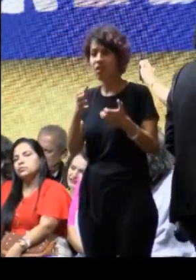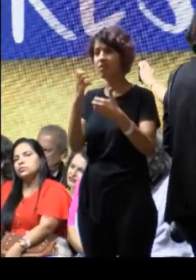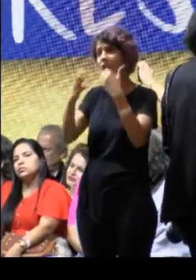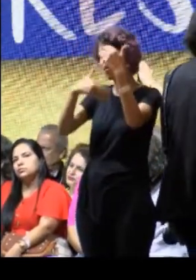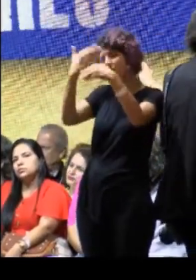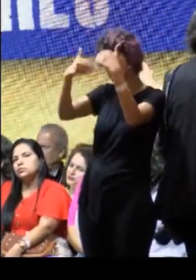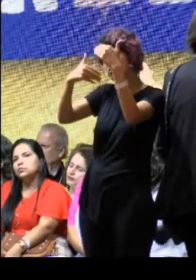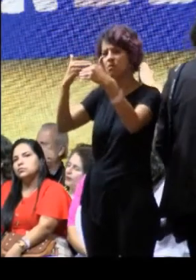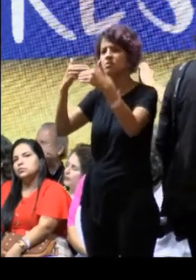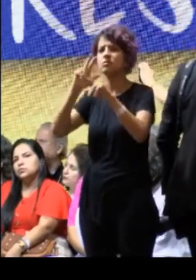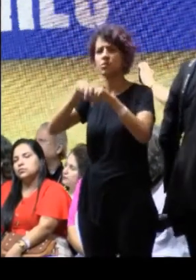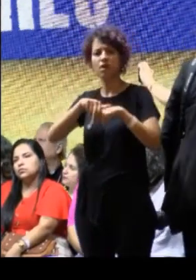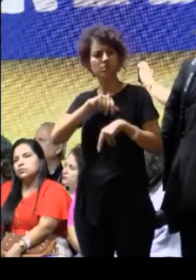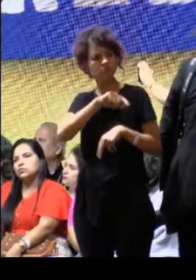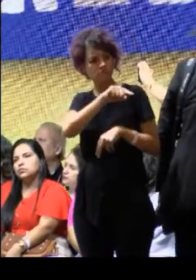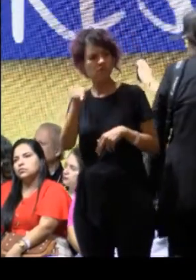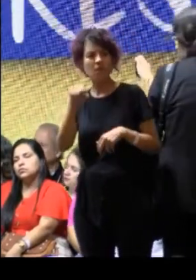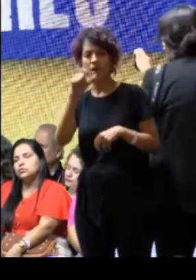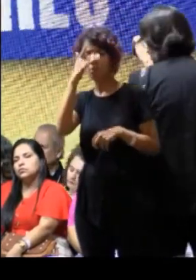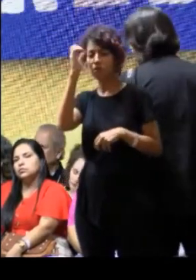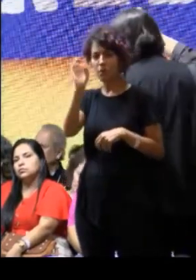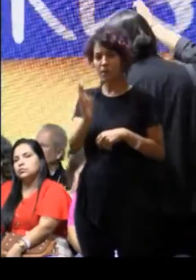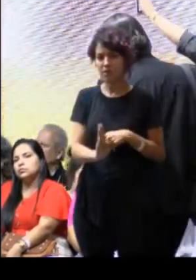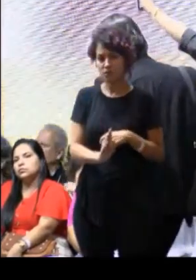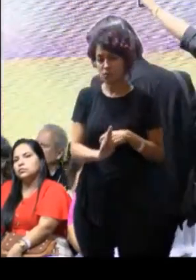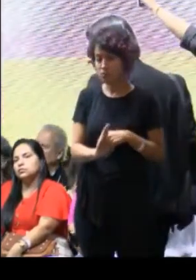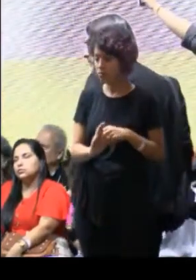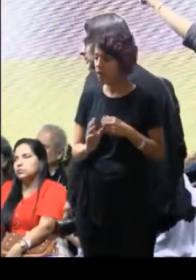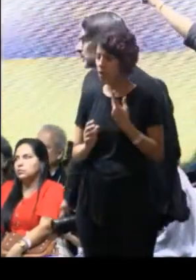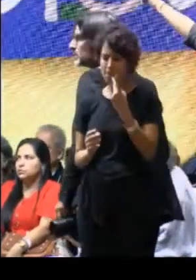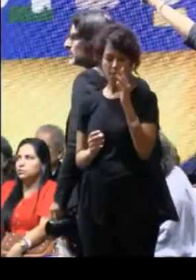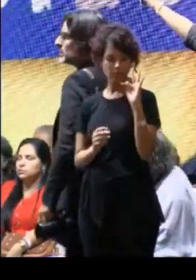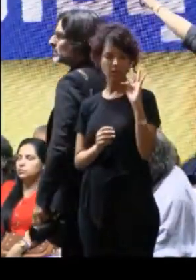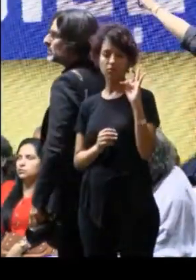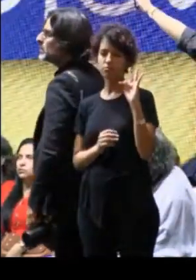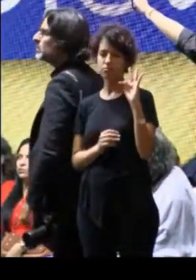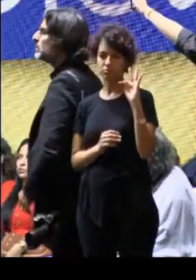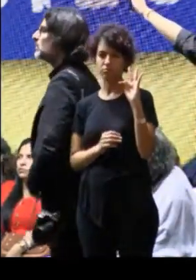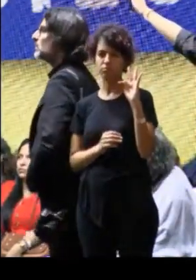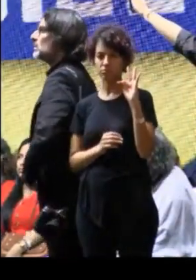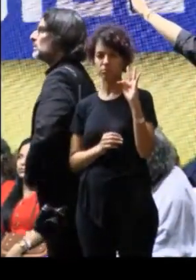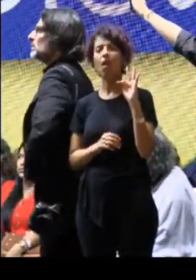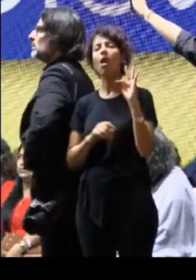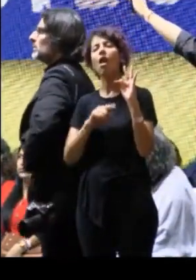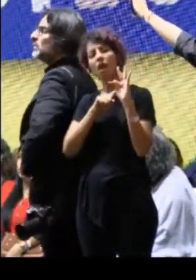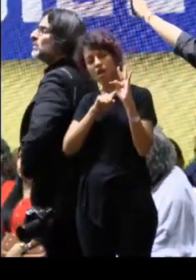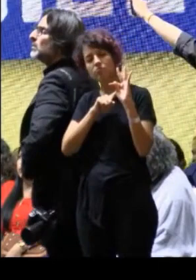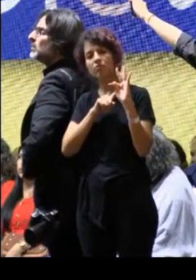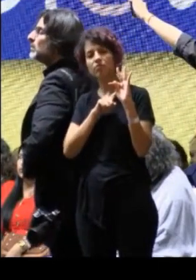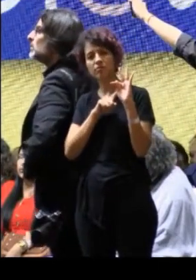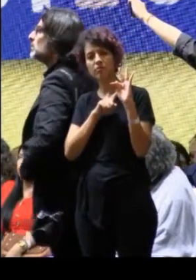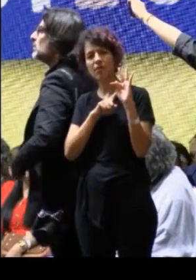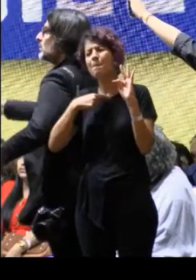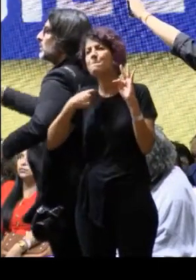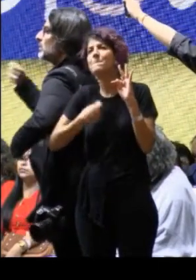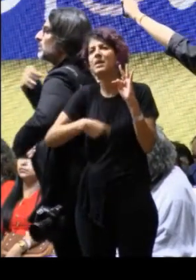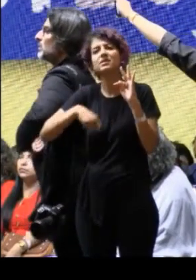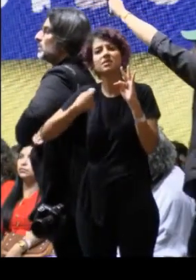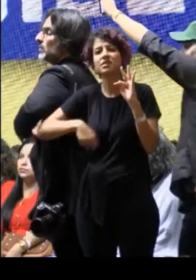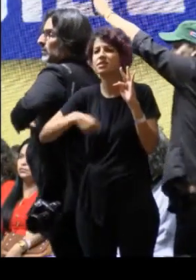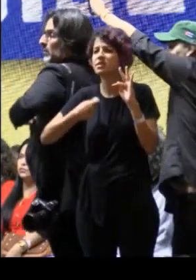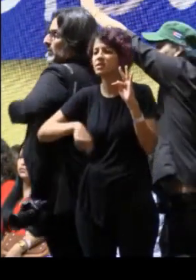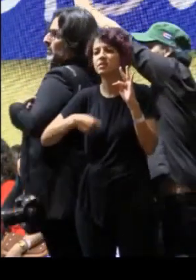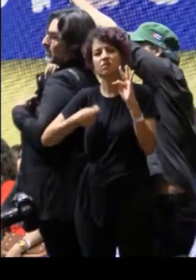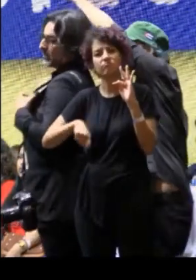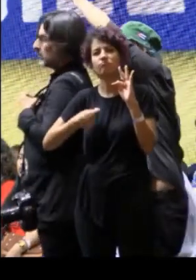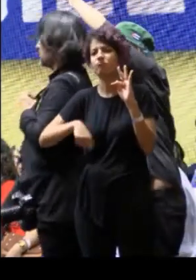de todos os brasileiros e brasileiras, o Partido dos Trabalhadores é mais do que